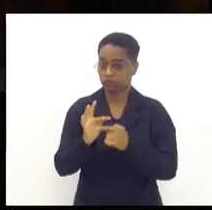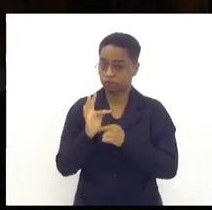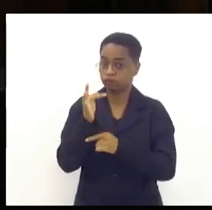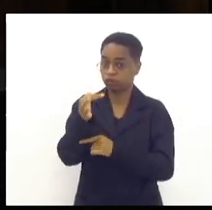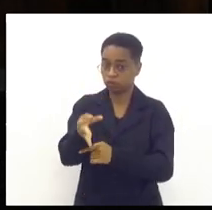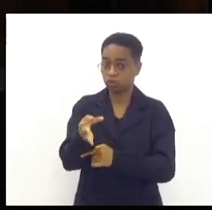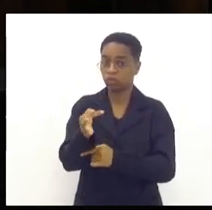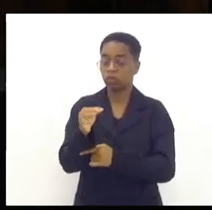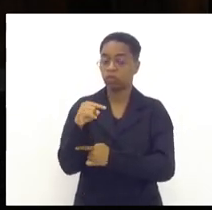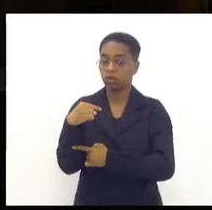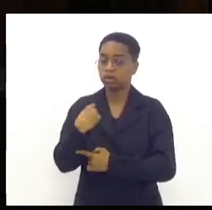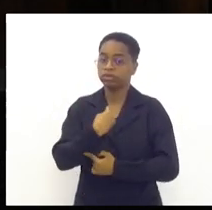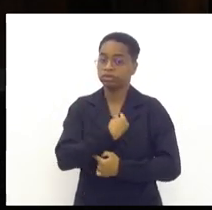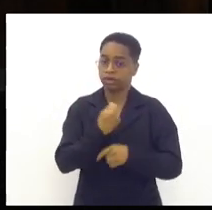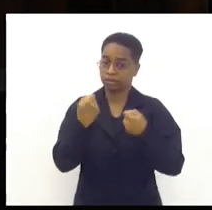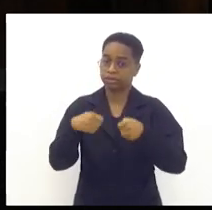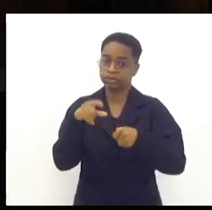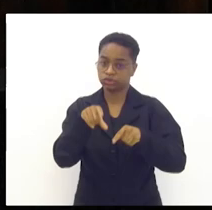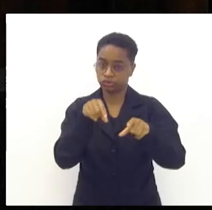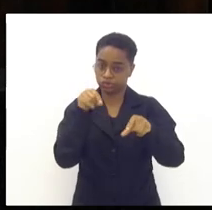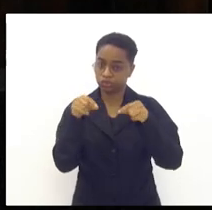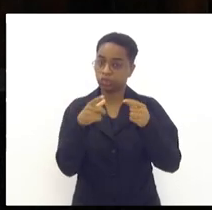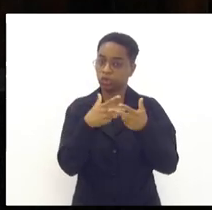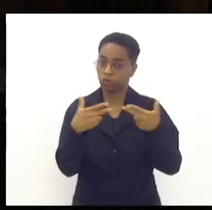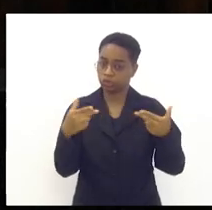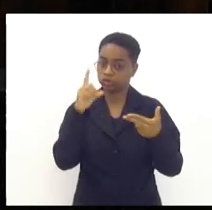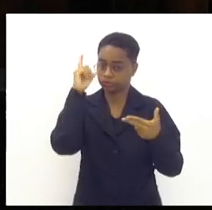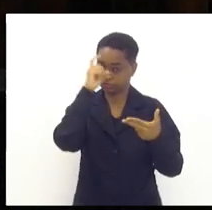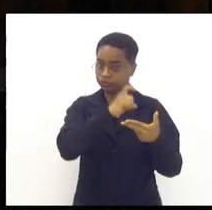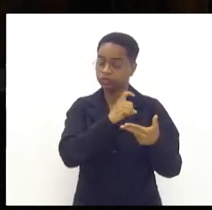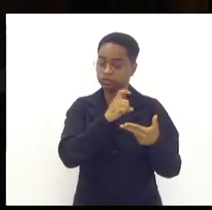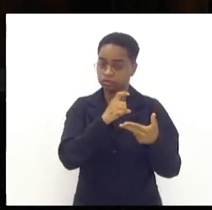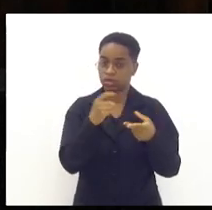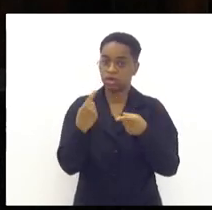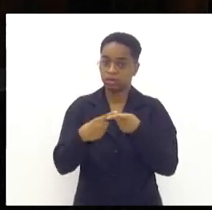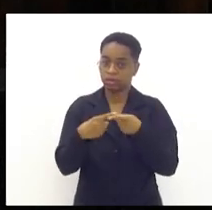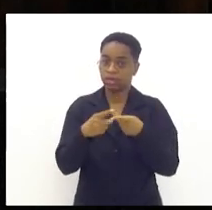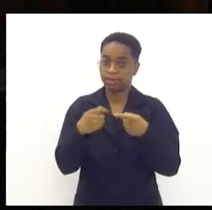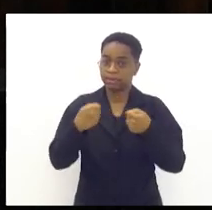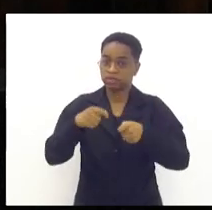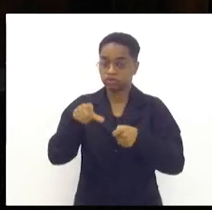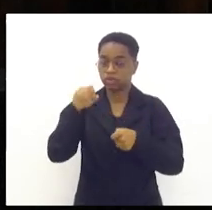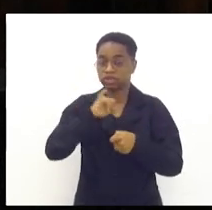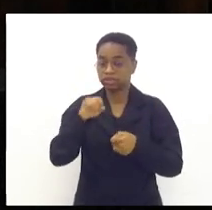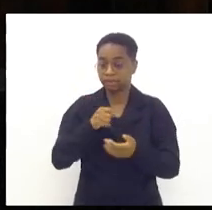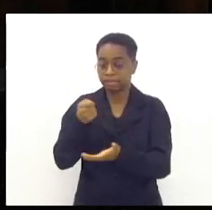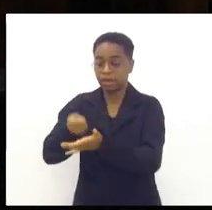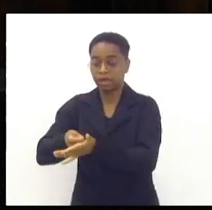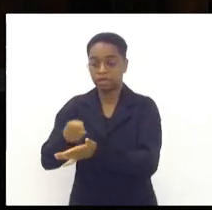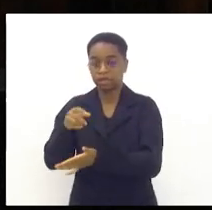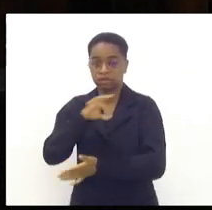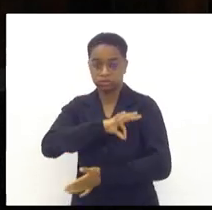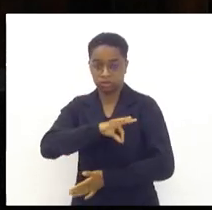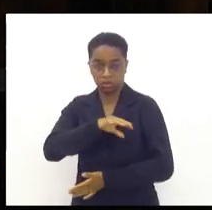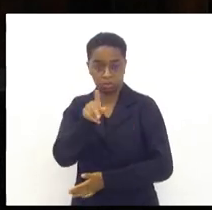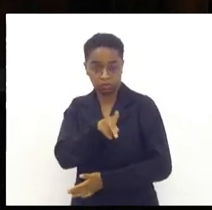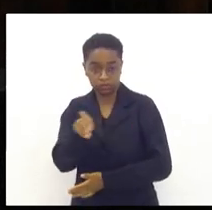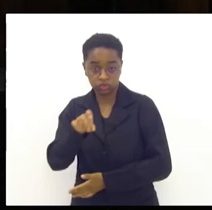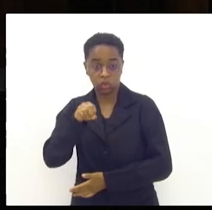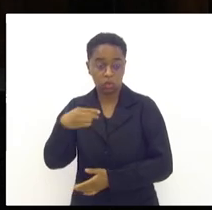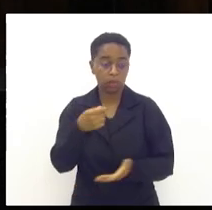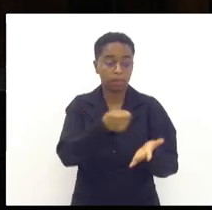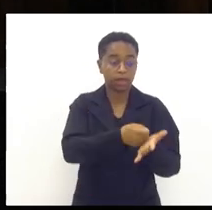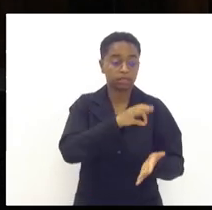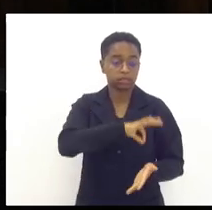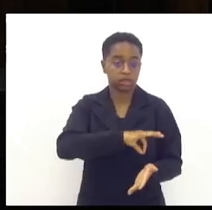a gente vai ter que fazer escolhas difíceis. Se a gente vai pagar salário de professor ou se a gente vai pagar salário de